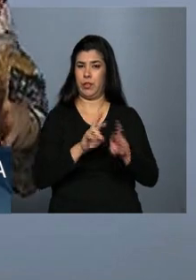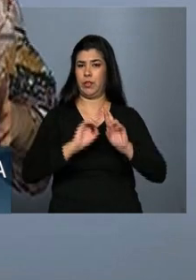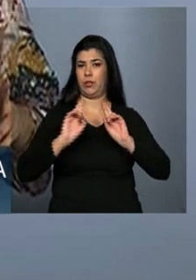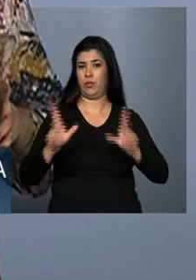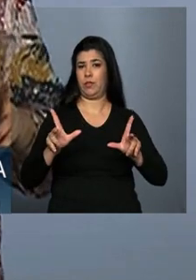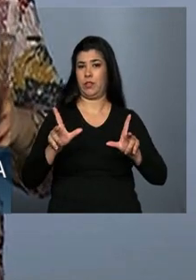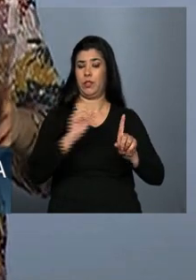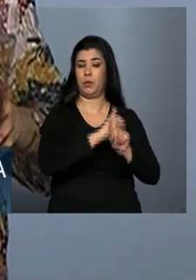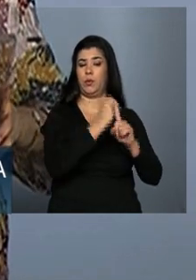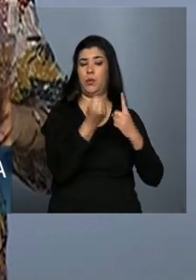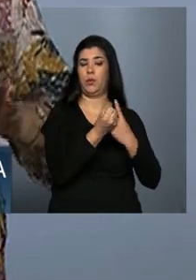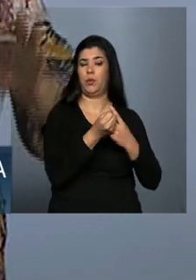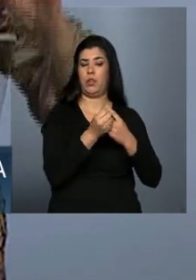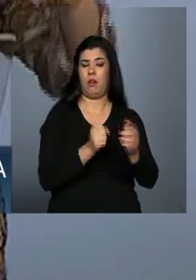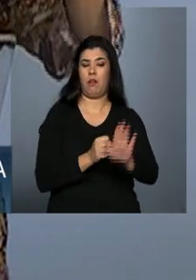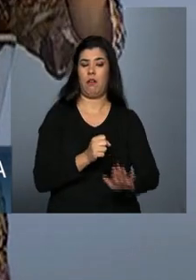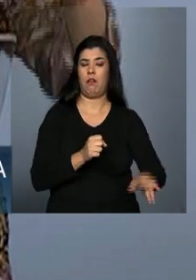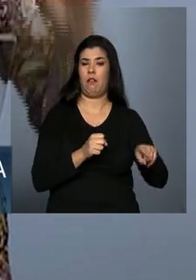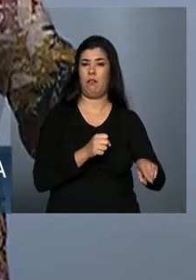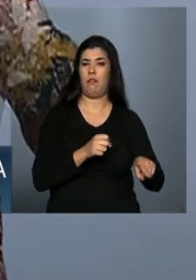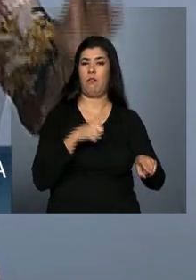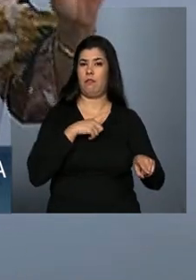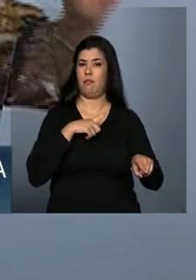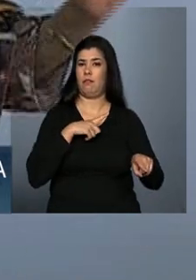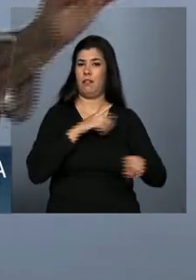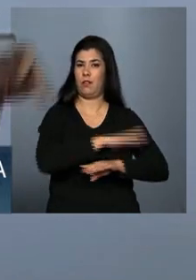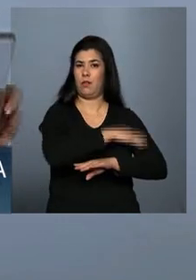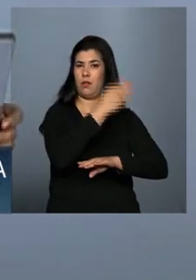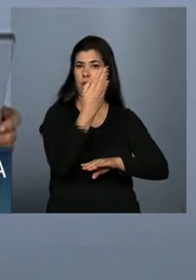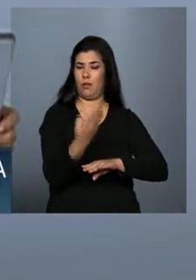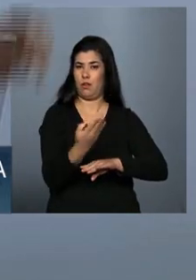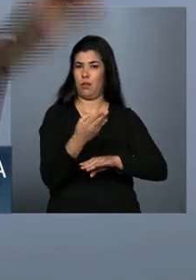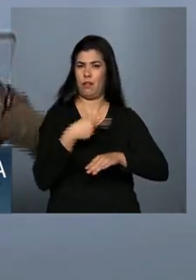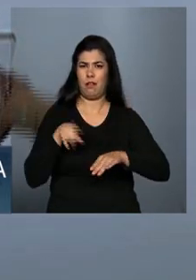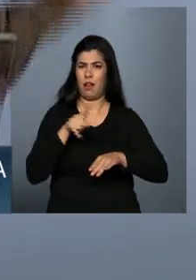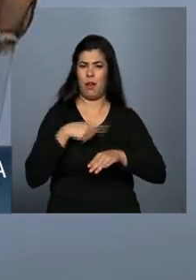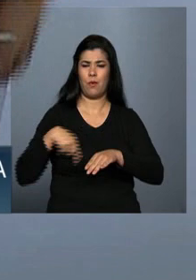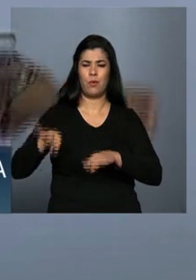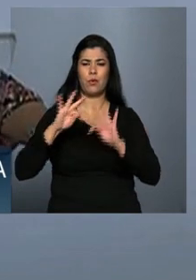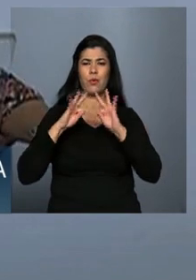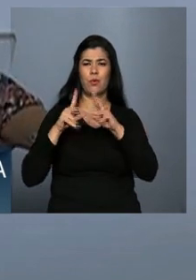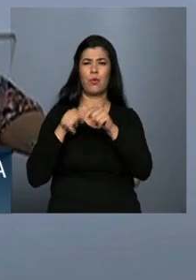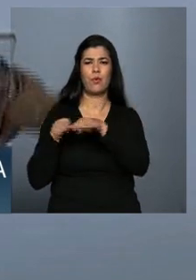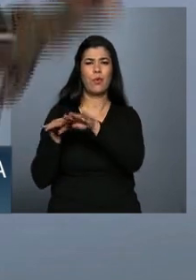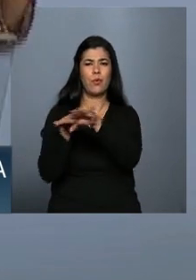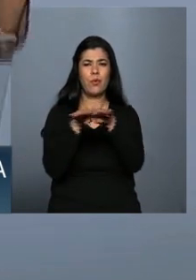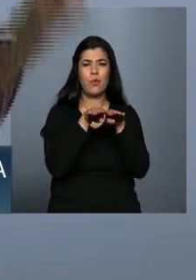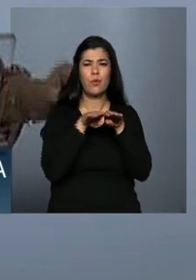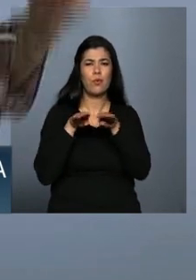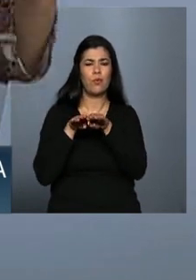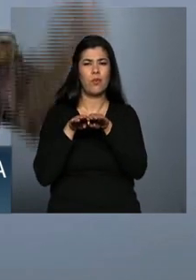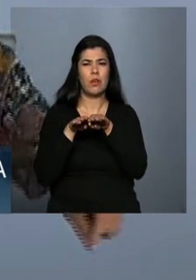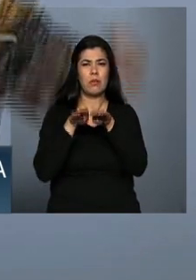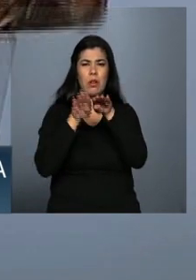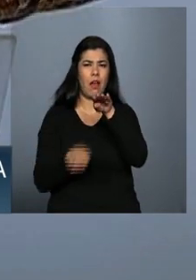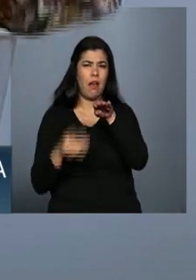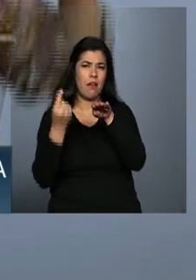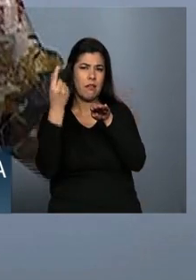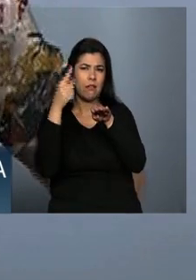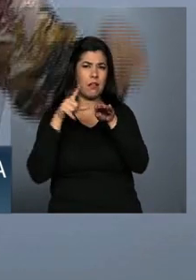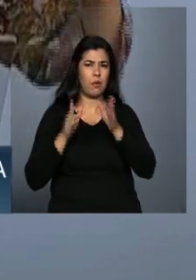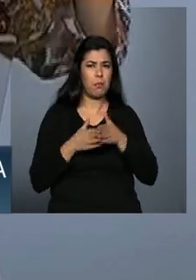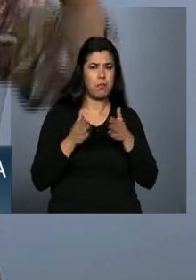social entre as crianças tende a desaparecer. Todas as crianças têm de ter